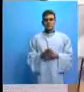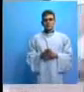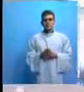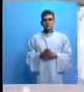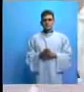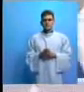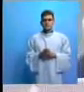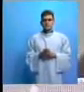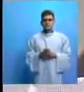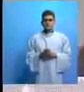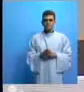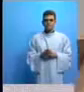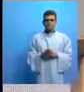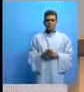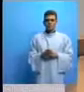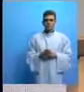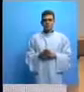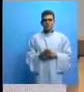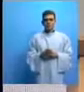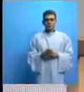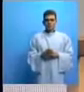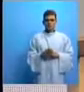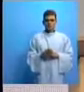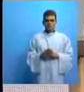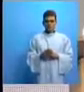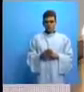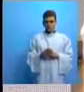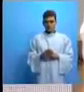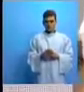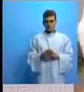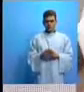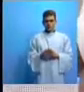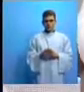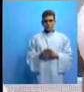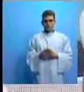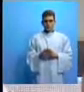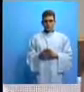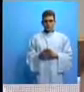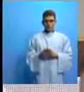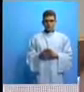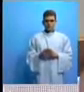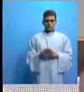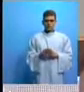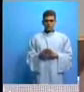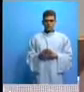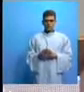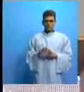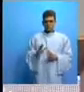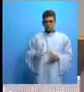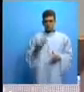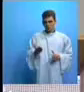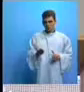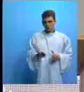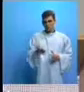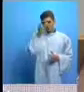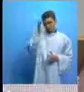coração da gente o ídolo do poder, o eu, então, como é que eu posso falar em